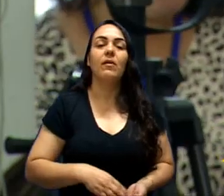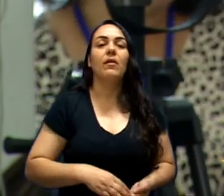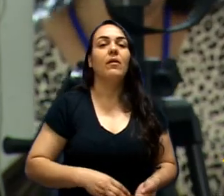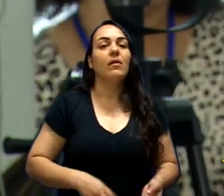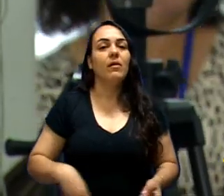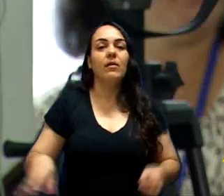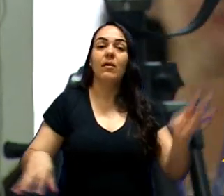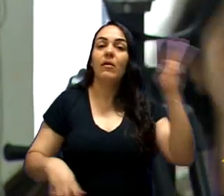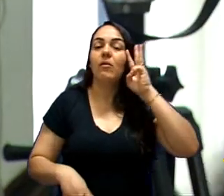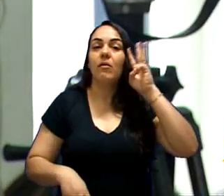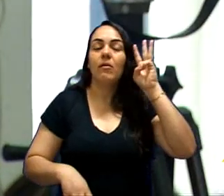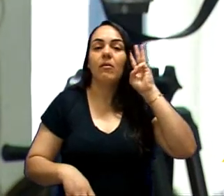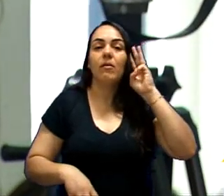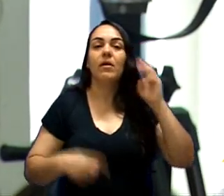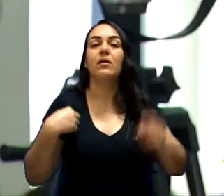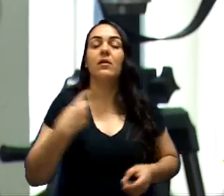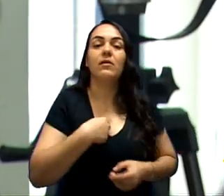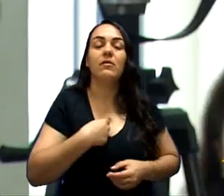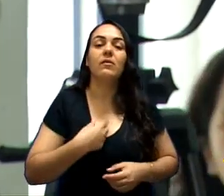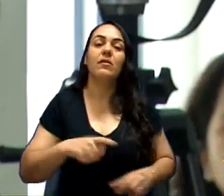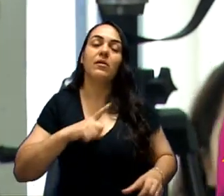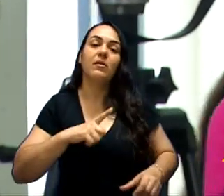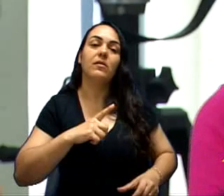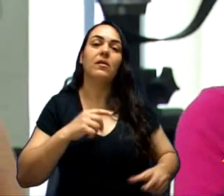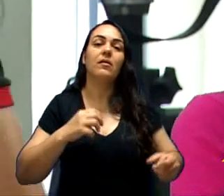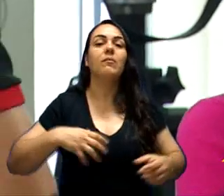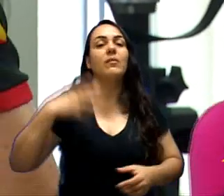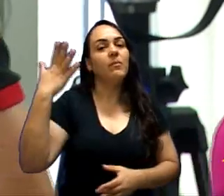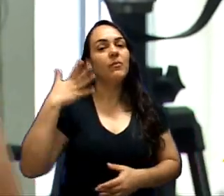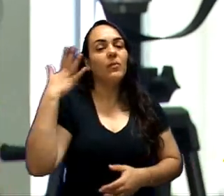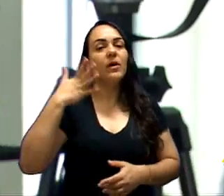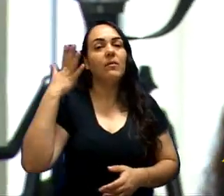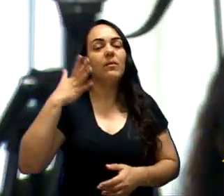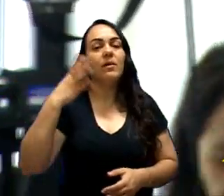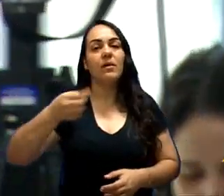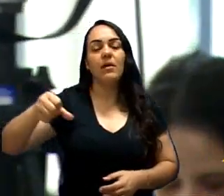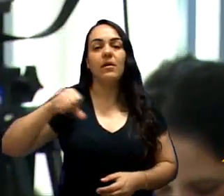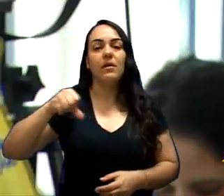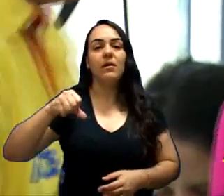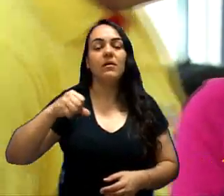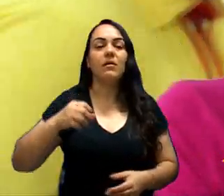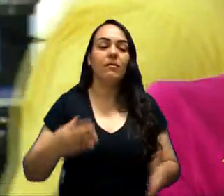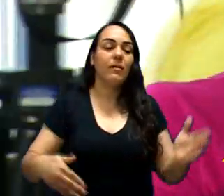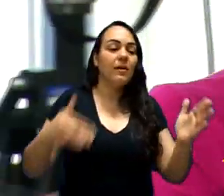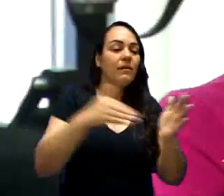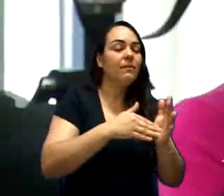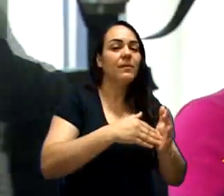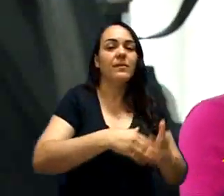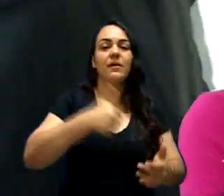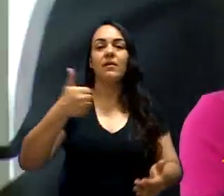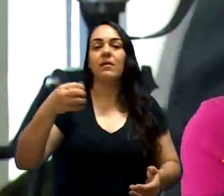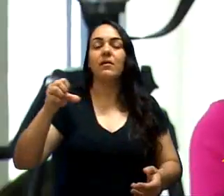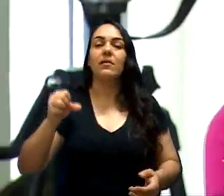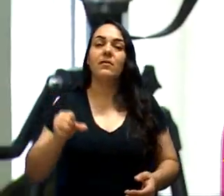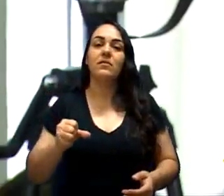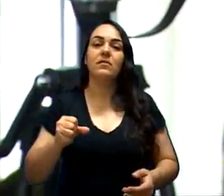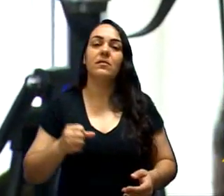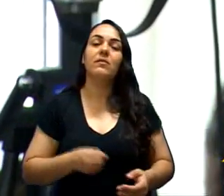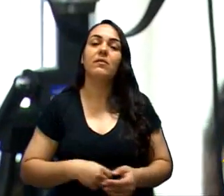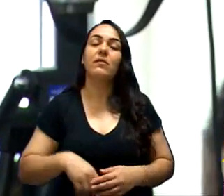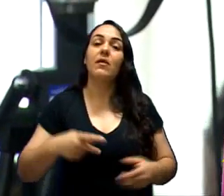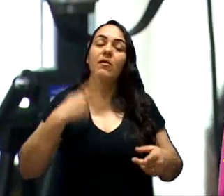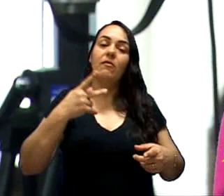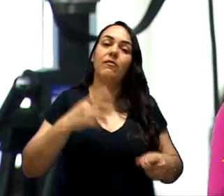amanhã, presidente, nós temos um seminário das 9 até as 16 horas nessa Casa de Leis para tratar sobre o assunto da prevenção da